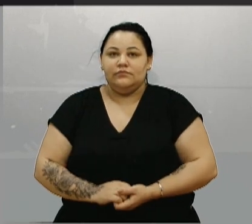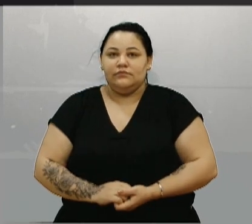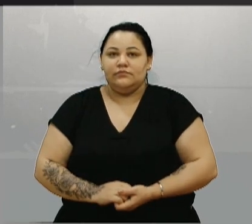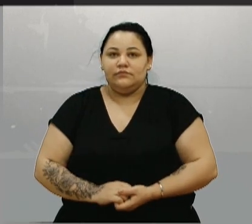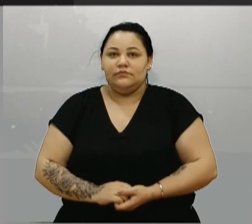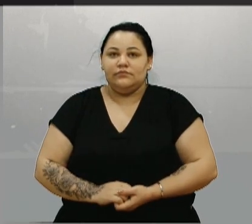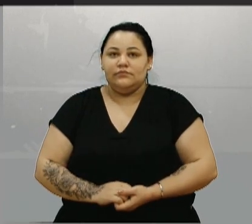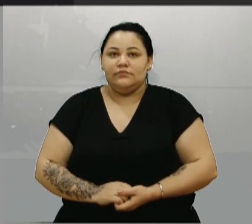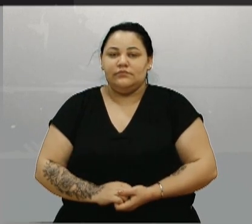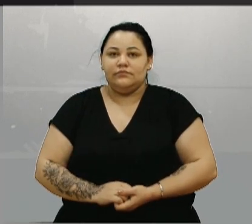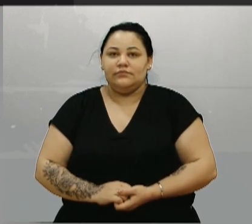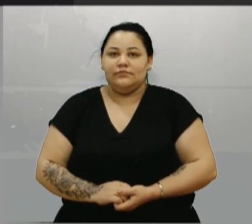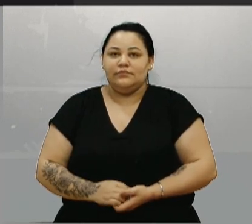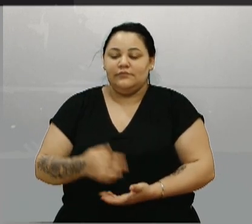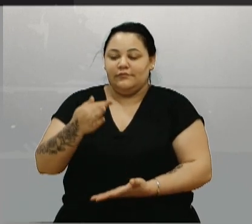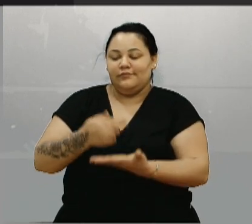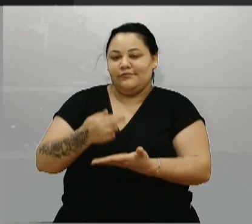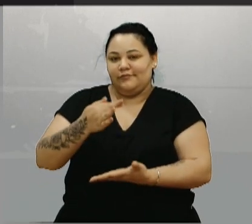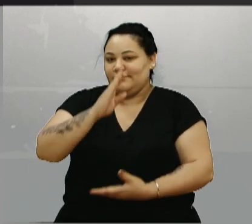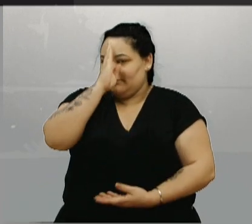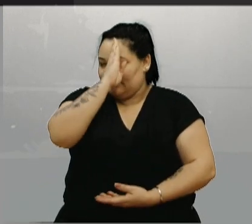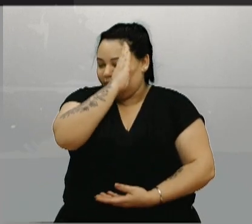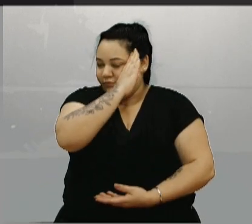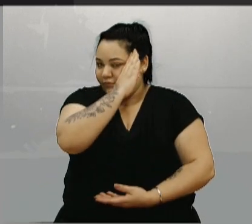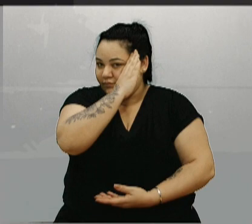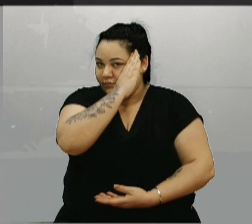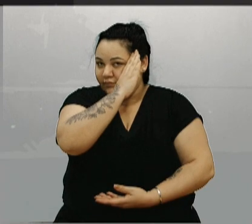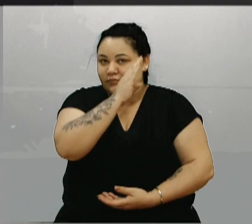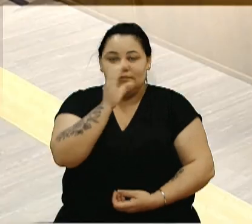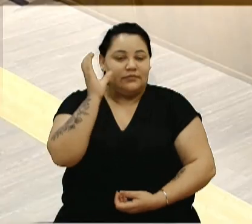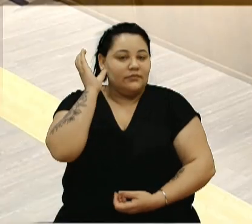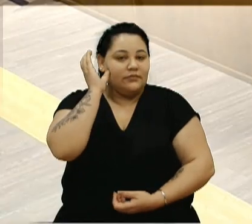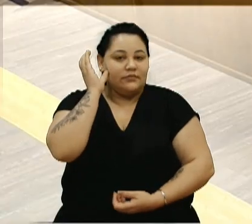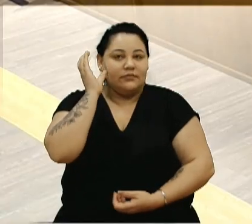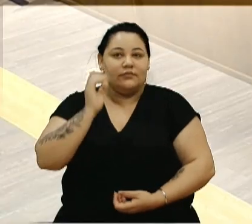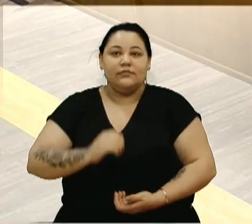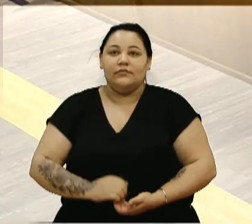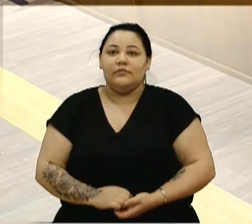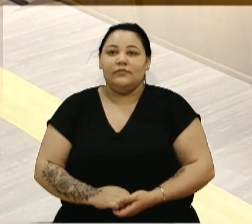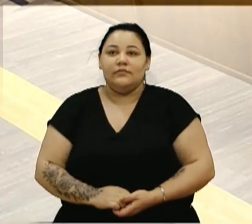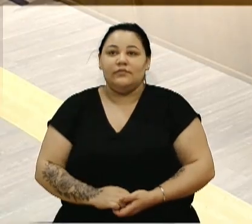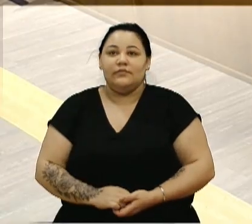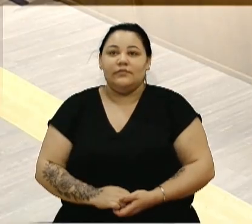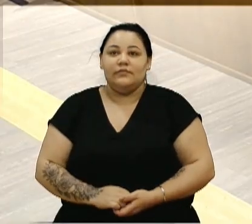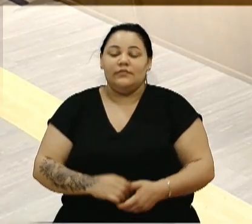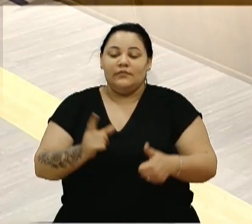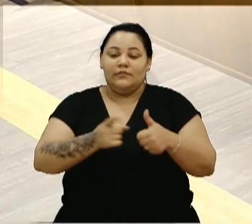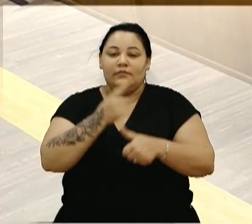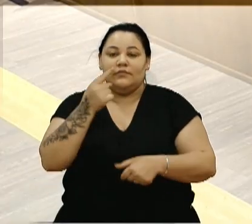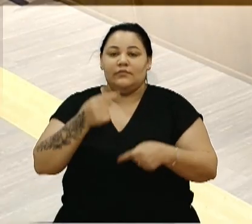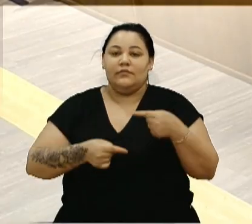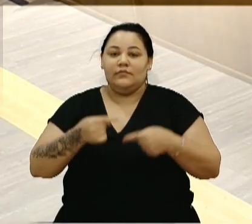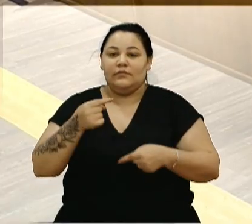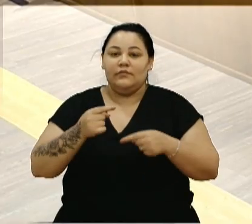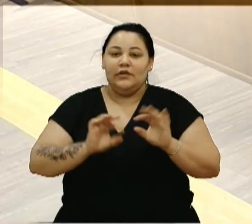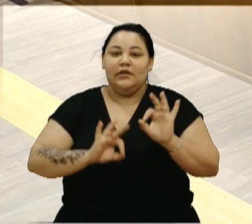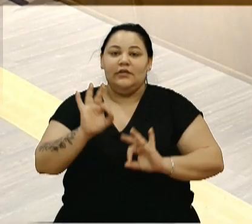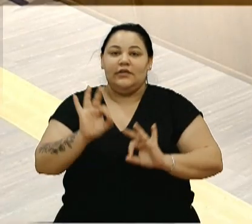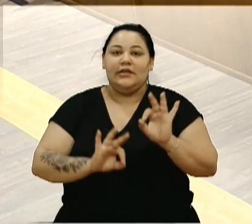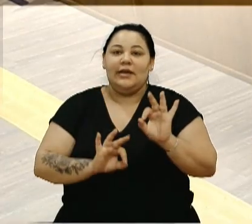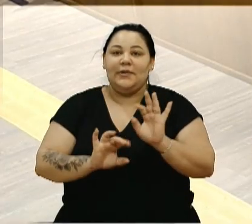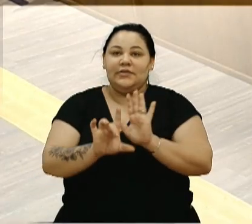votação, ausentes os vereadores Adriano Bressan e Olmir Cadore. Em primeira discussão, o projeto de lei